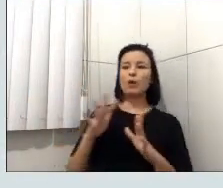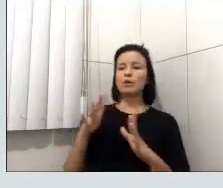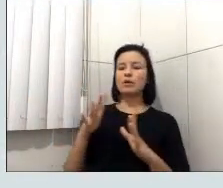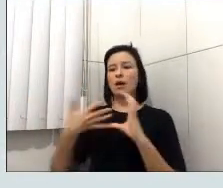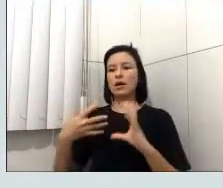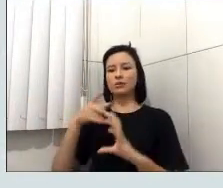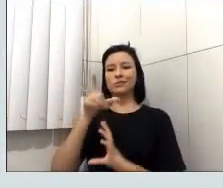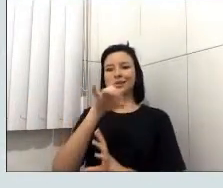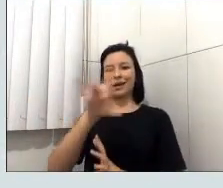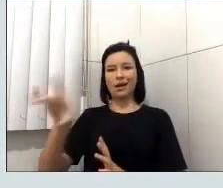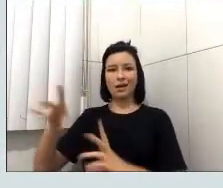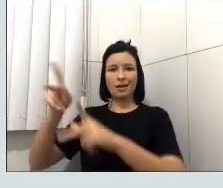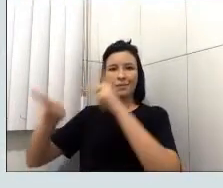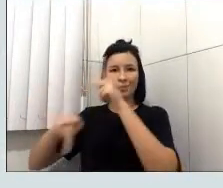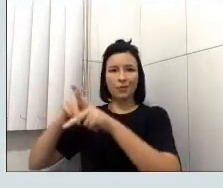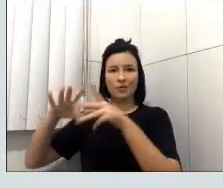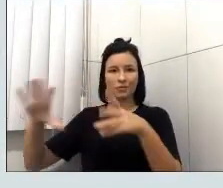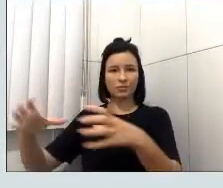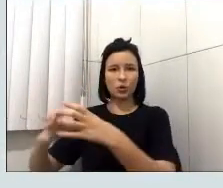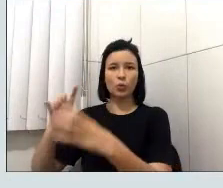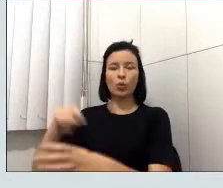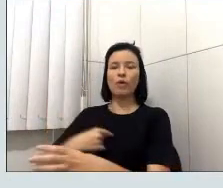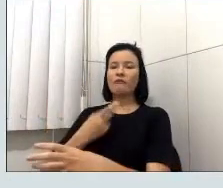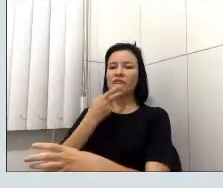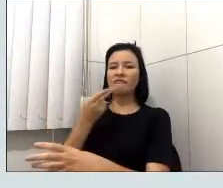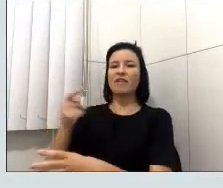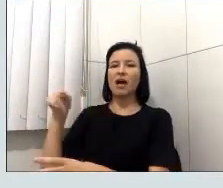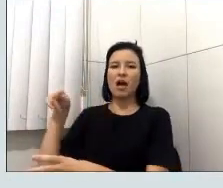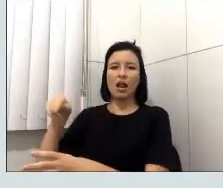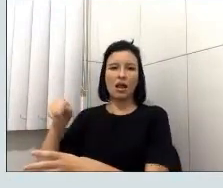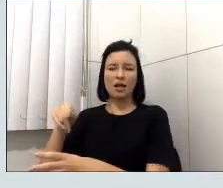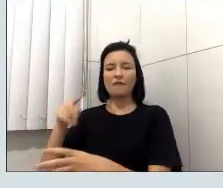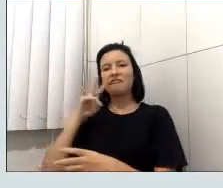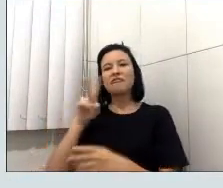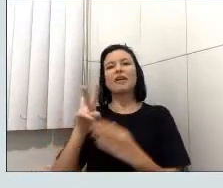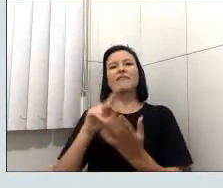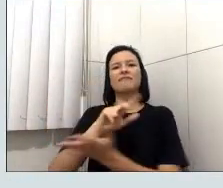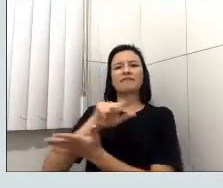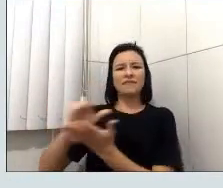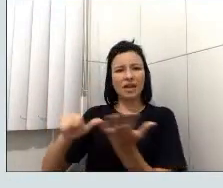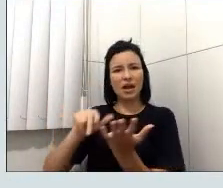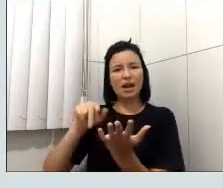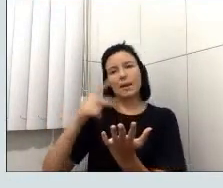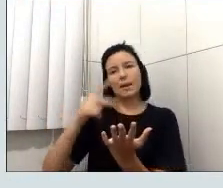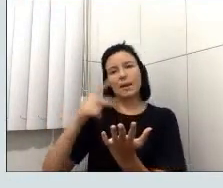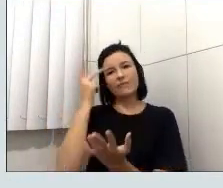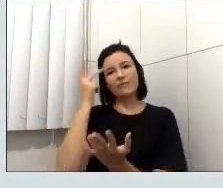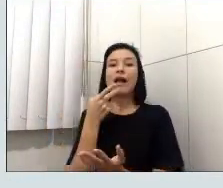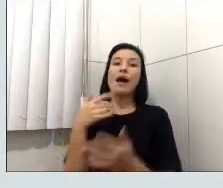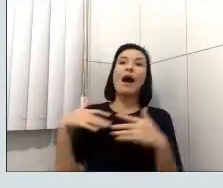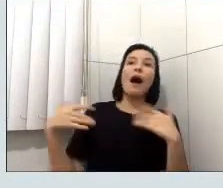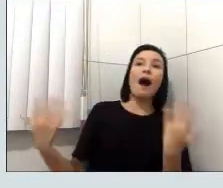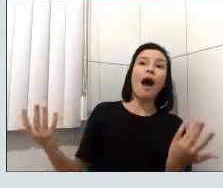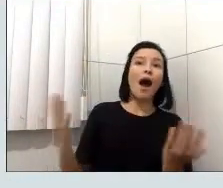gente fala, né, e vê muita gente falando sobre